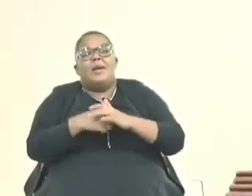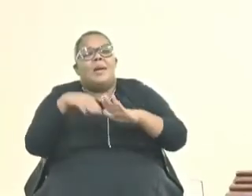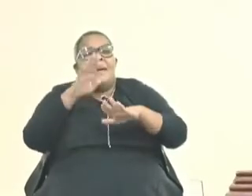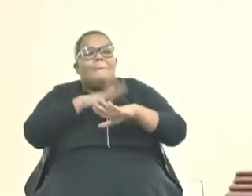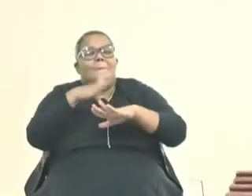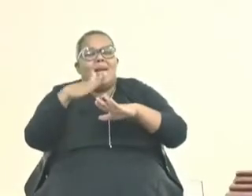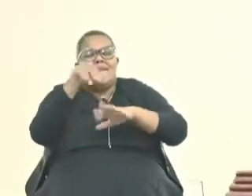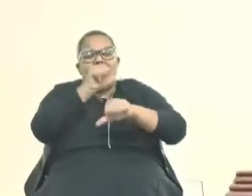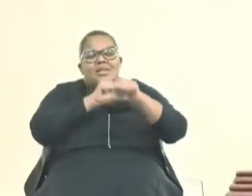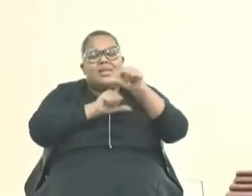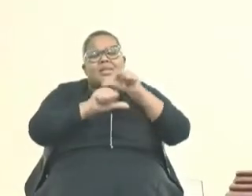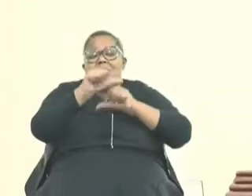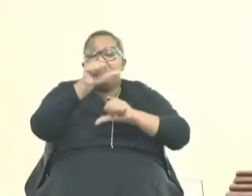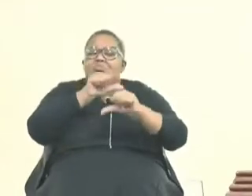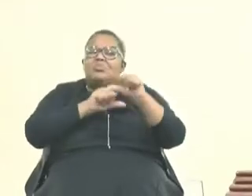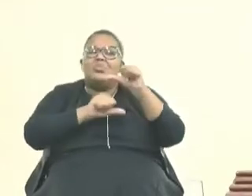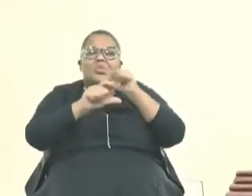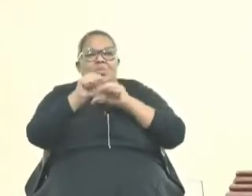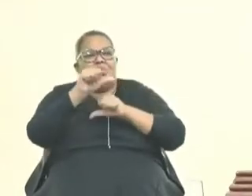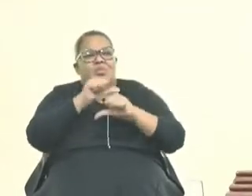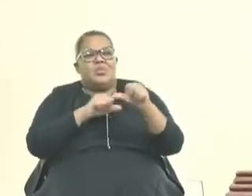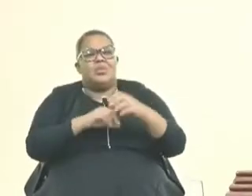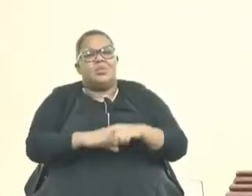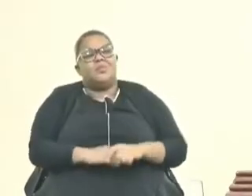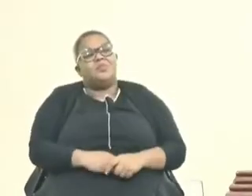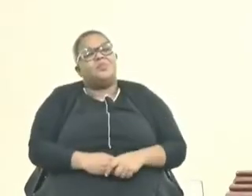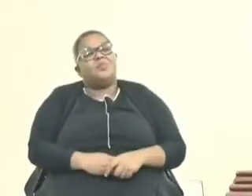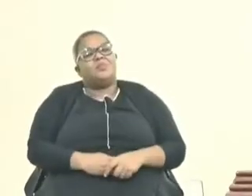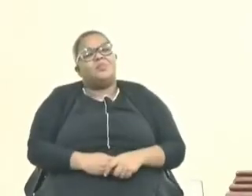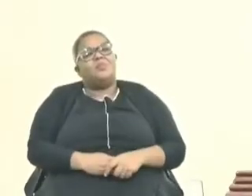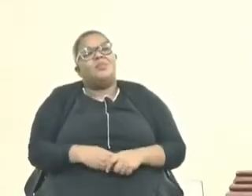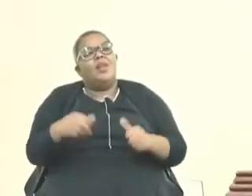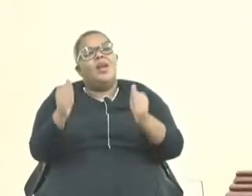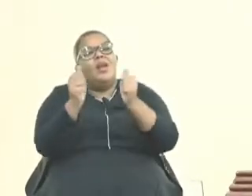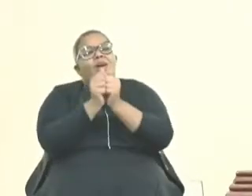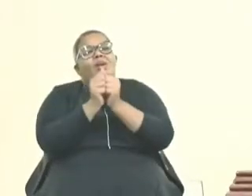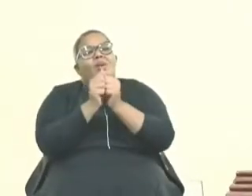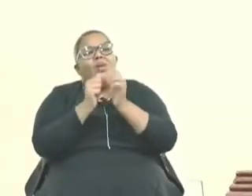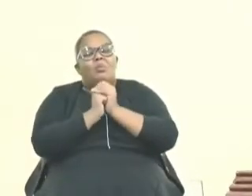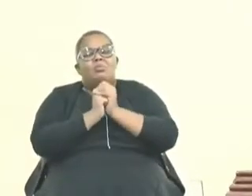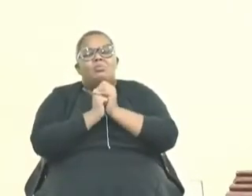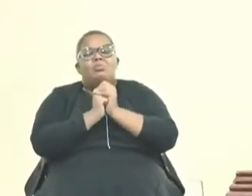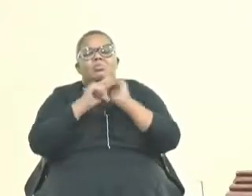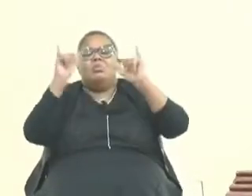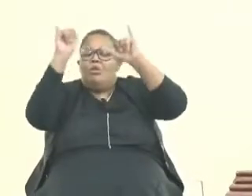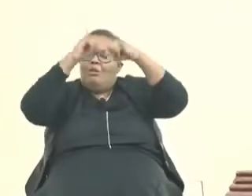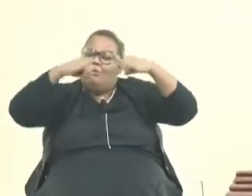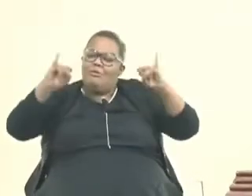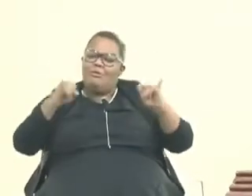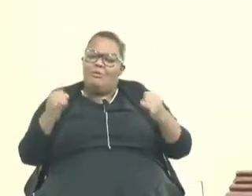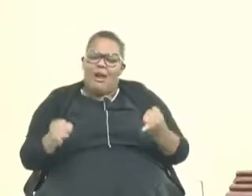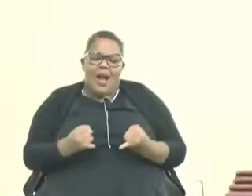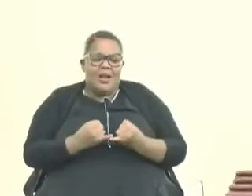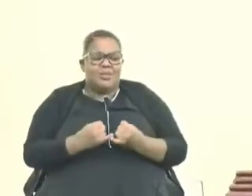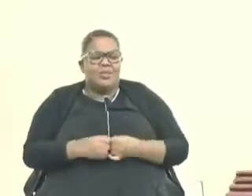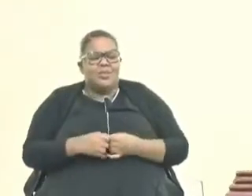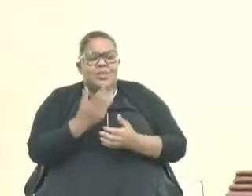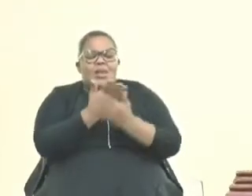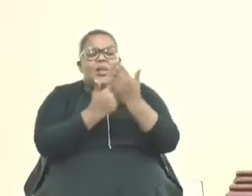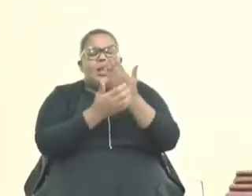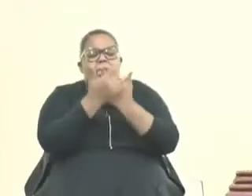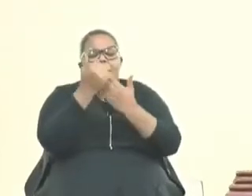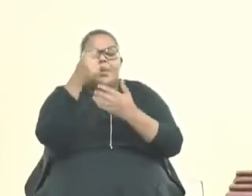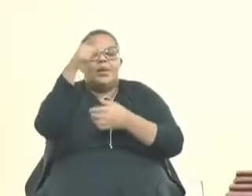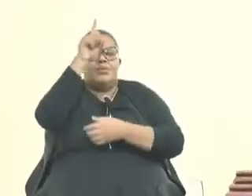já instaura mas é necessário reconhecer se colocar nas mãos do senhor como o barro toma um vaso na mão do oleiro que foi quebrado por